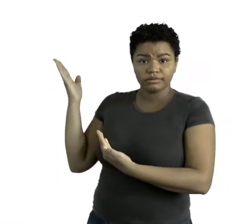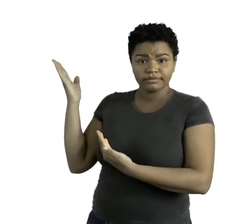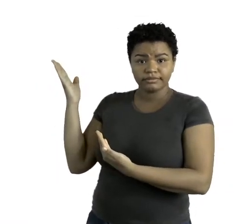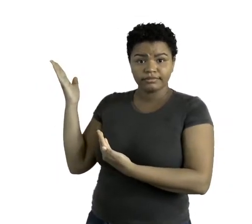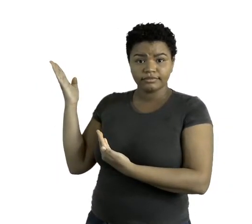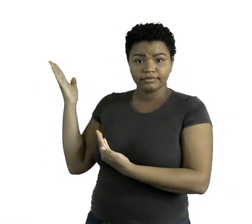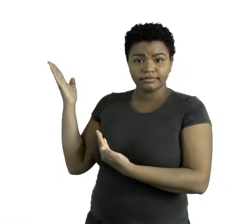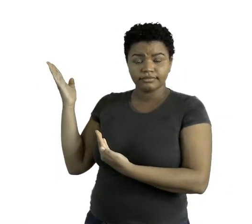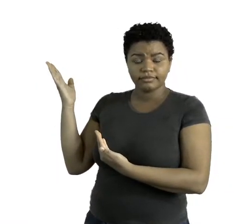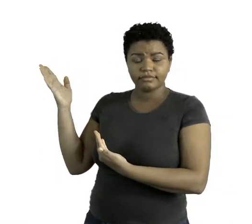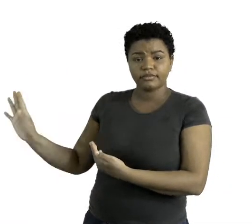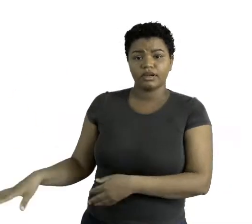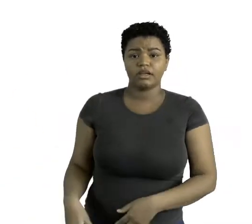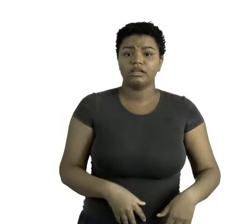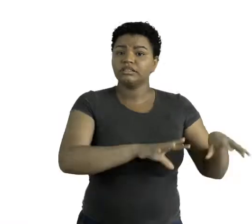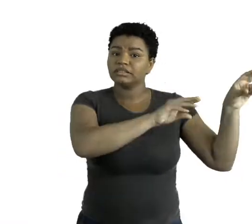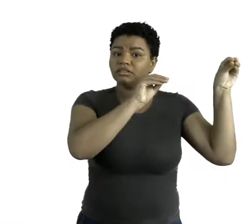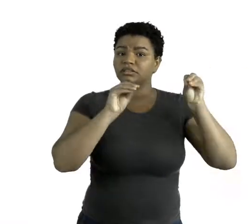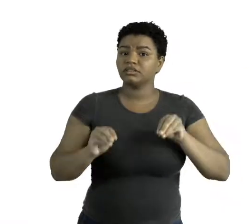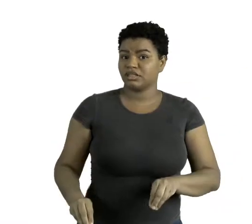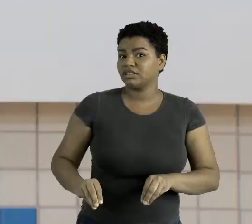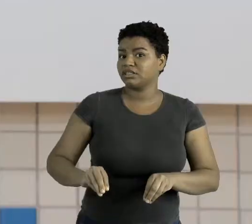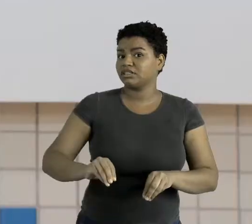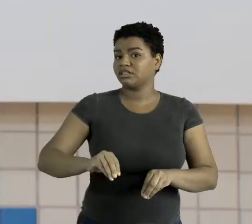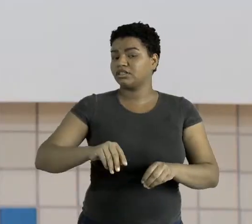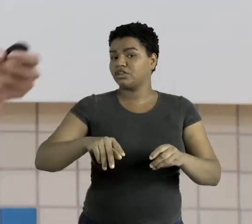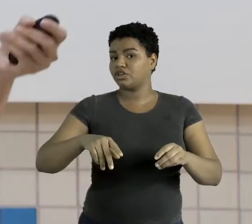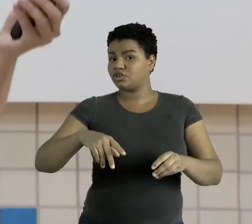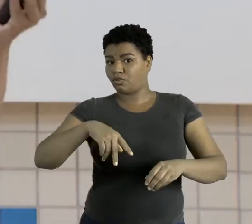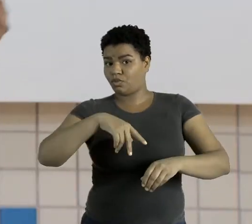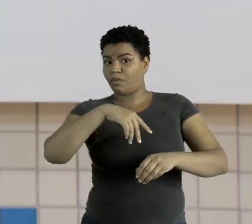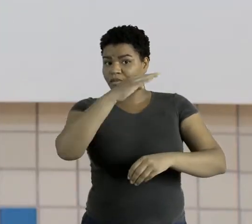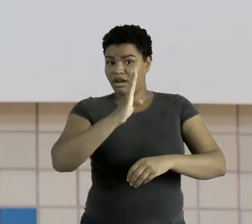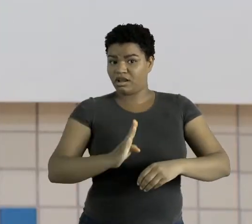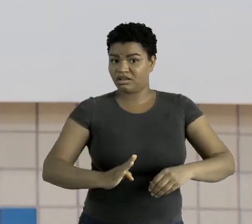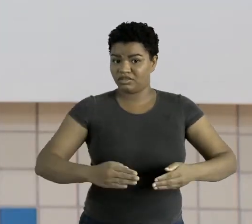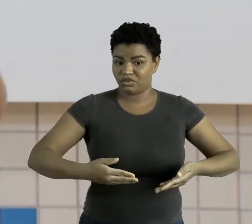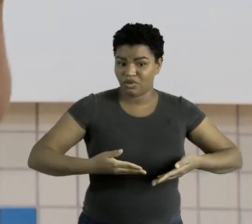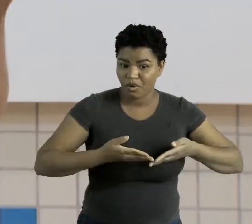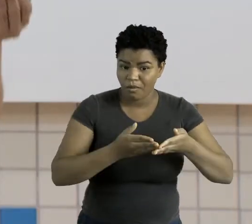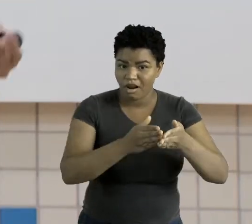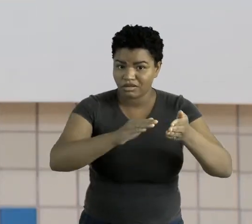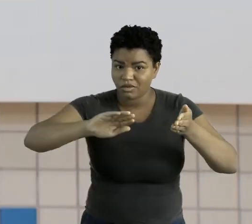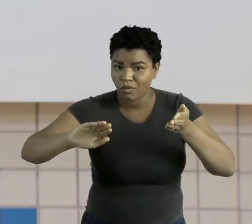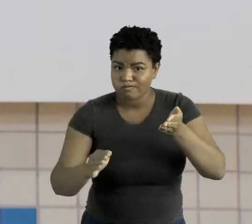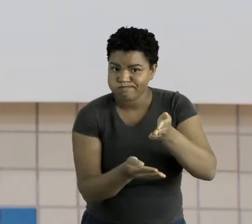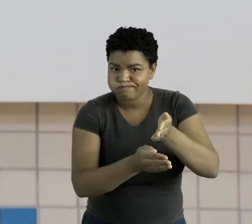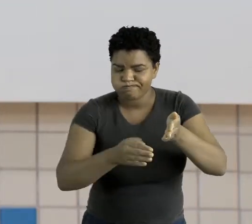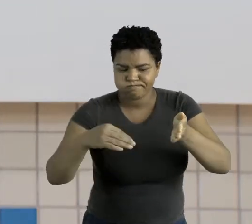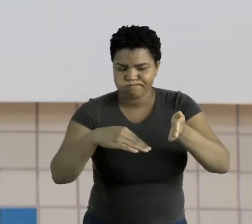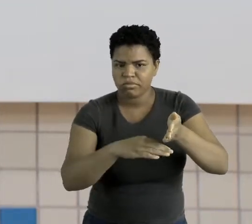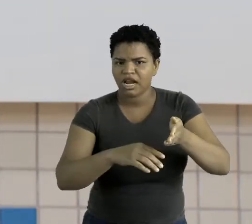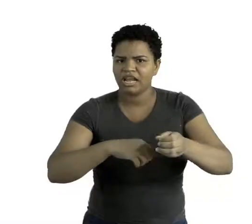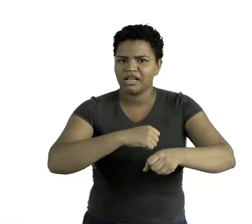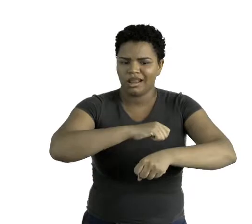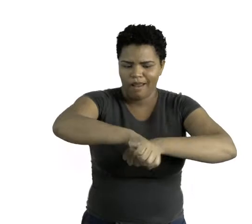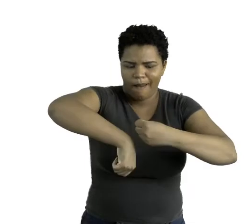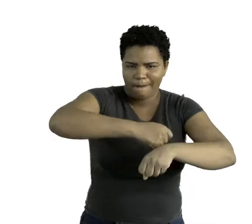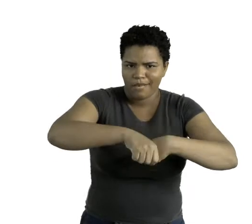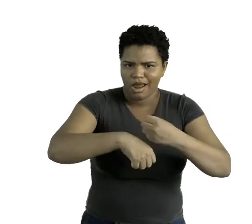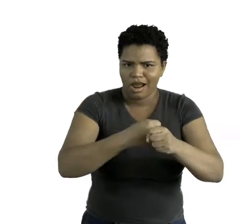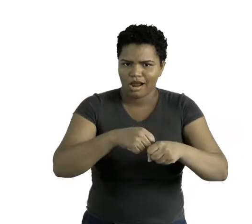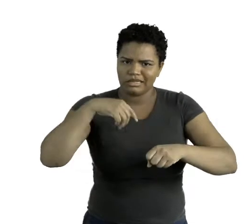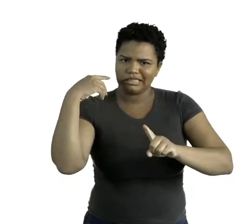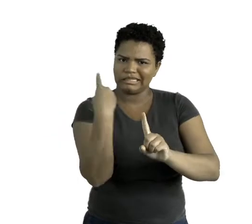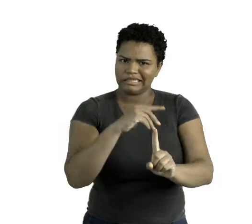trazidos para o Brasil no porão dos navios. Eles eram amarrados, chicoteados e eles eram trazidos